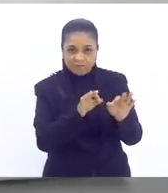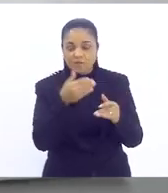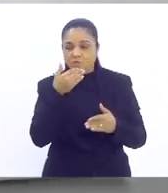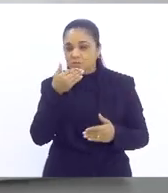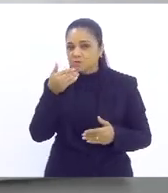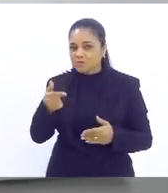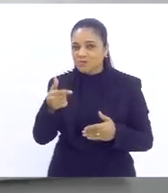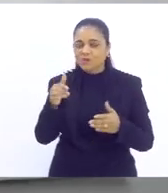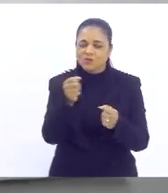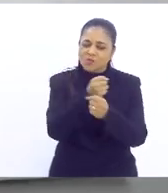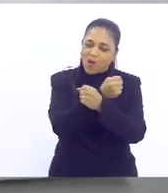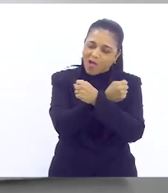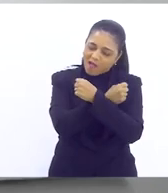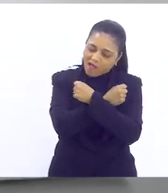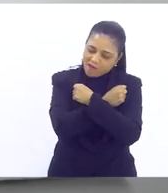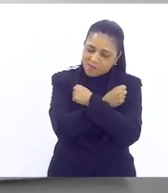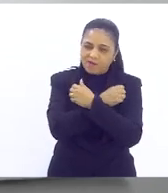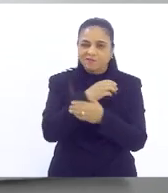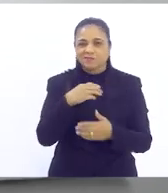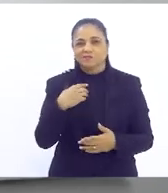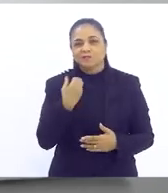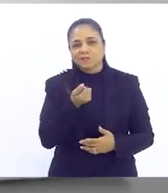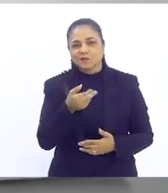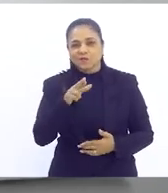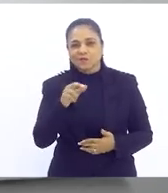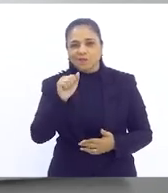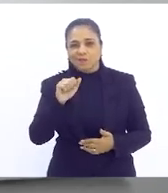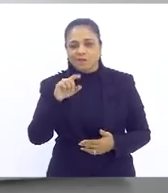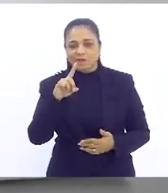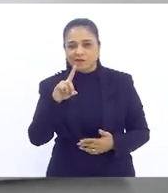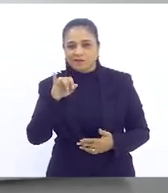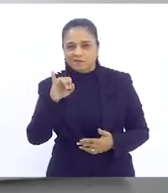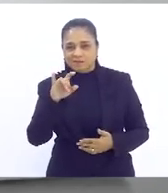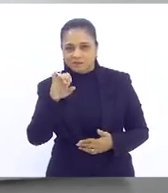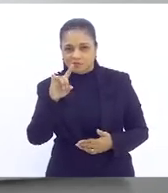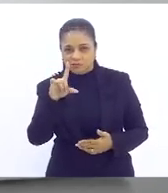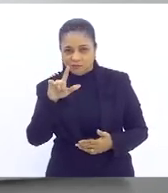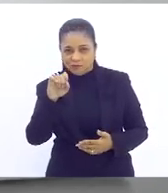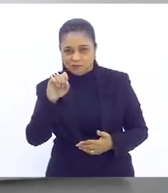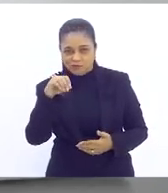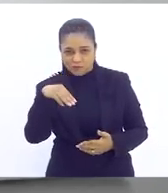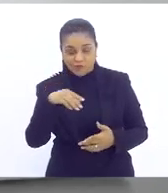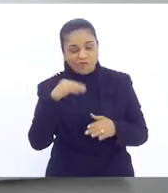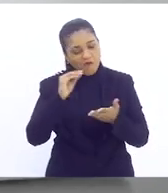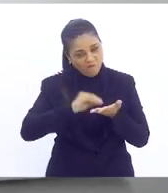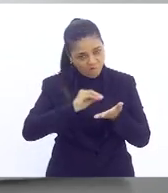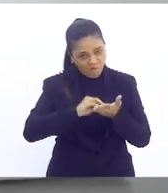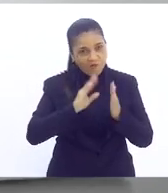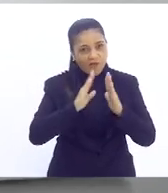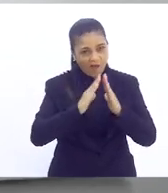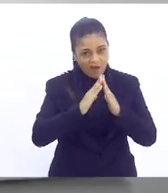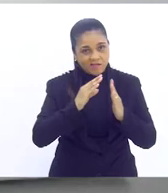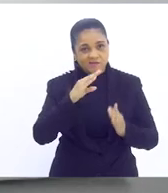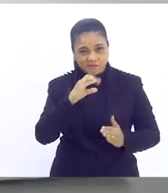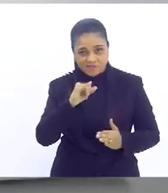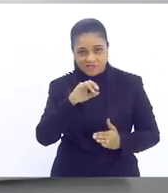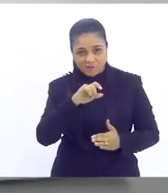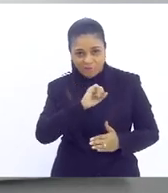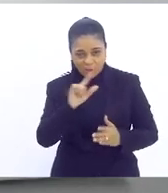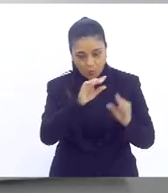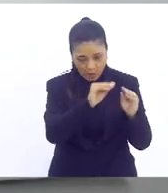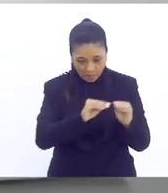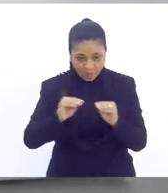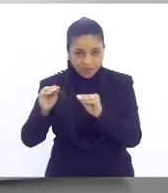mande o nosso abraço ao doutor Adilson dizendo que ele vai fazer falta na Casa Civil mas que a gente pega que ele